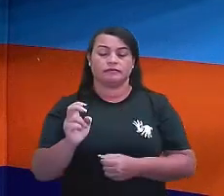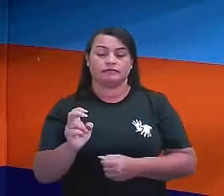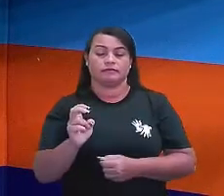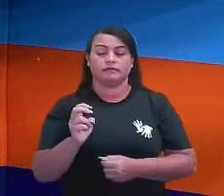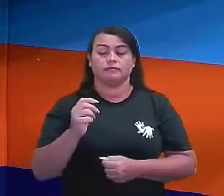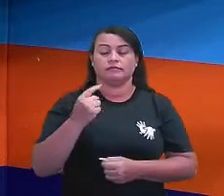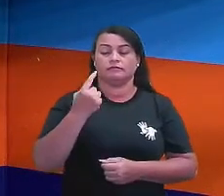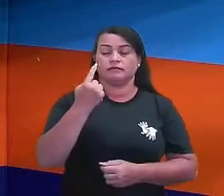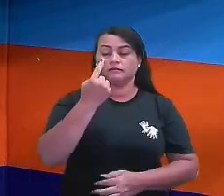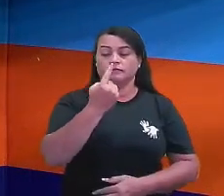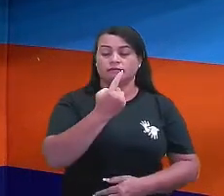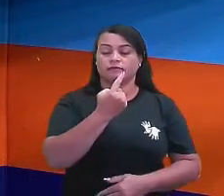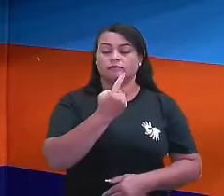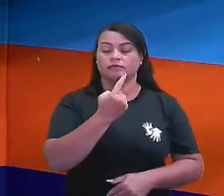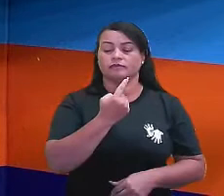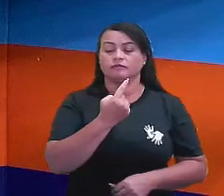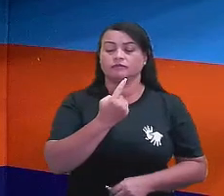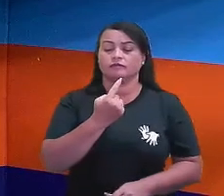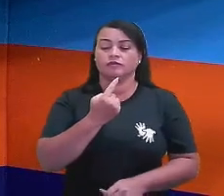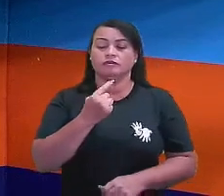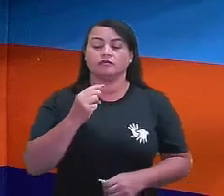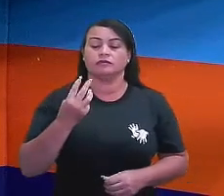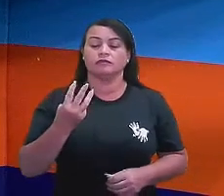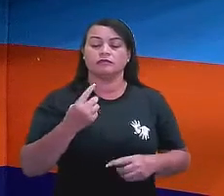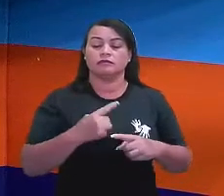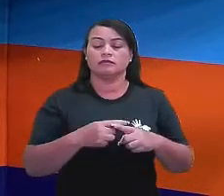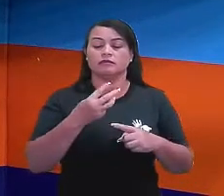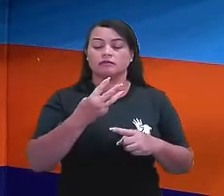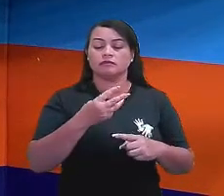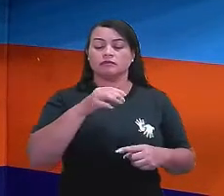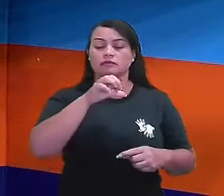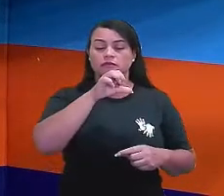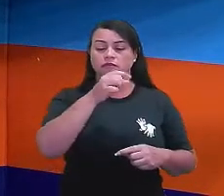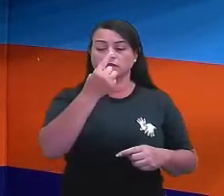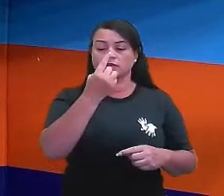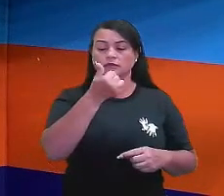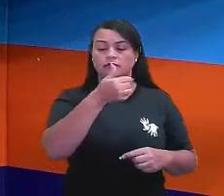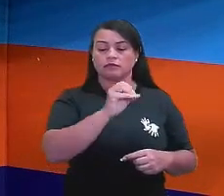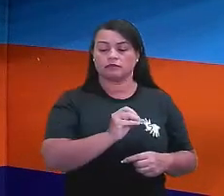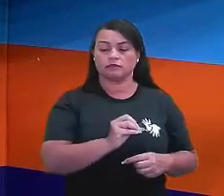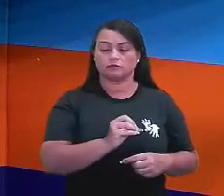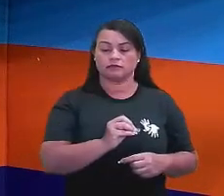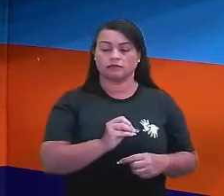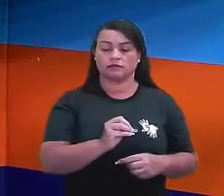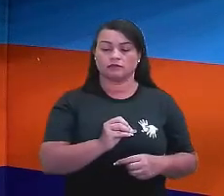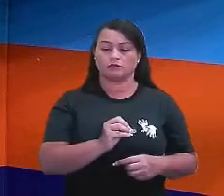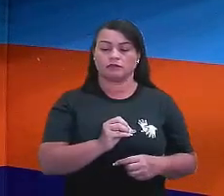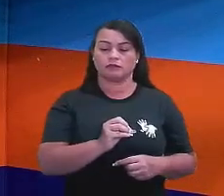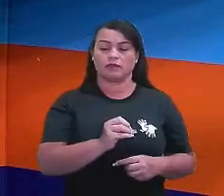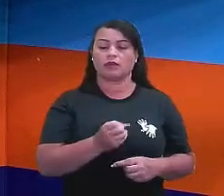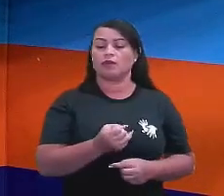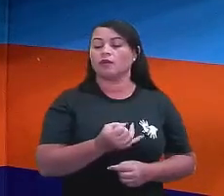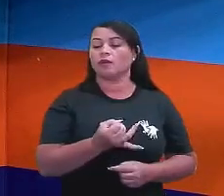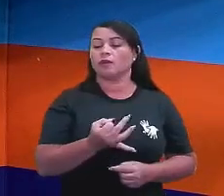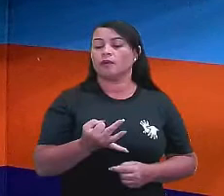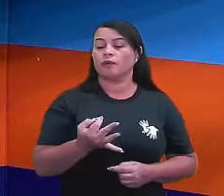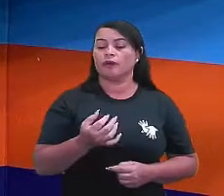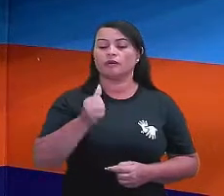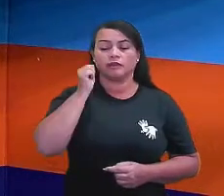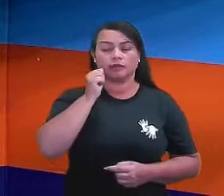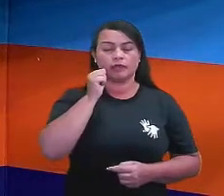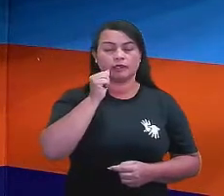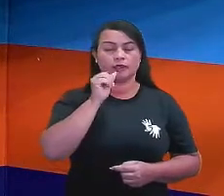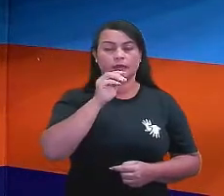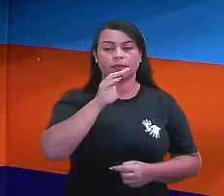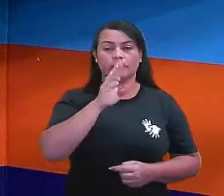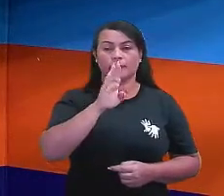Boto 5, subo em 1. 3 vezes 3, 9, mais 1, 10. Então, quantas figurinhas Beatriz